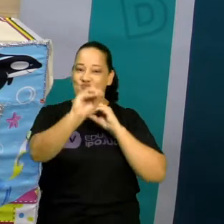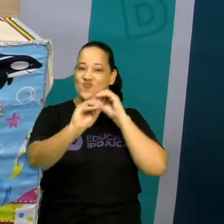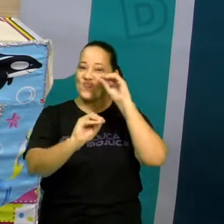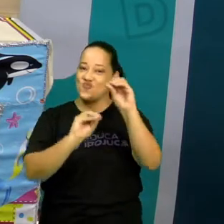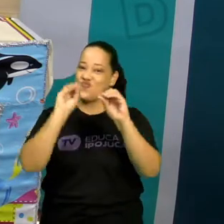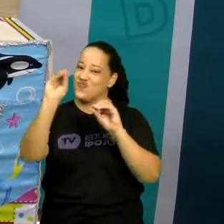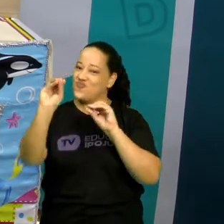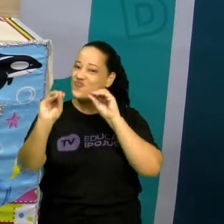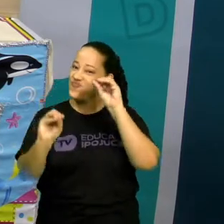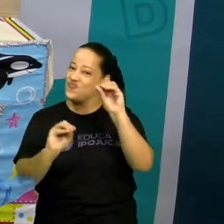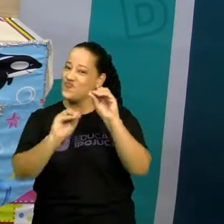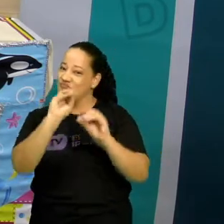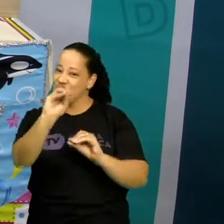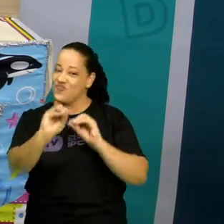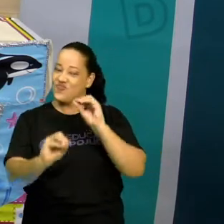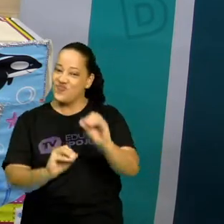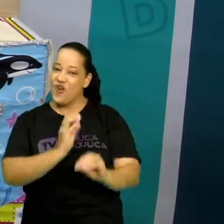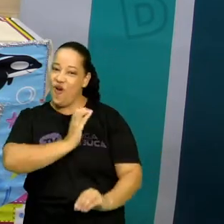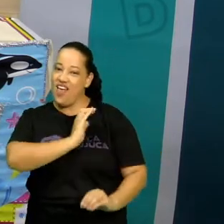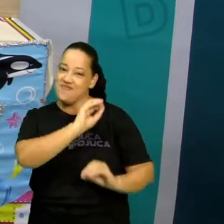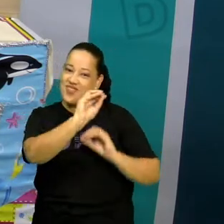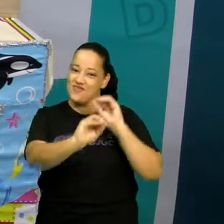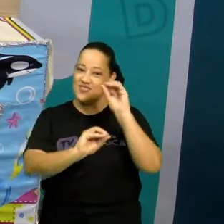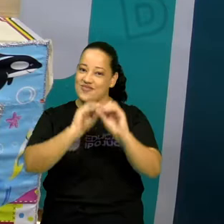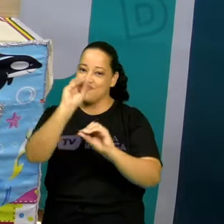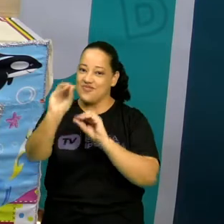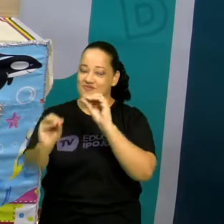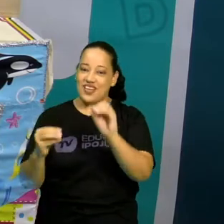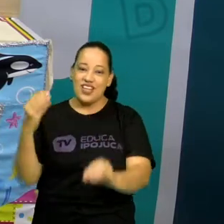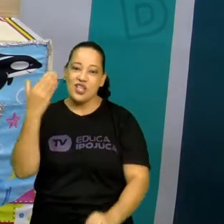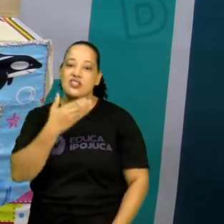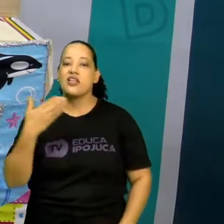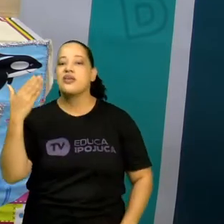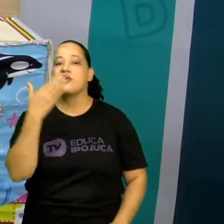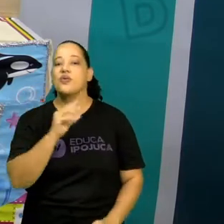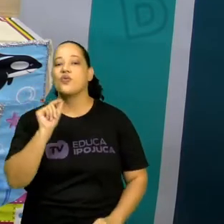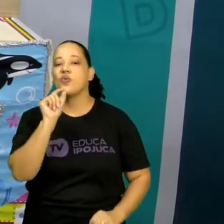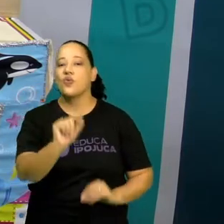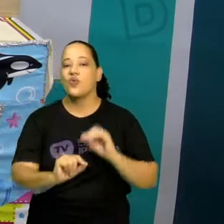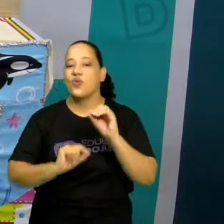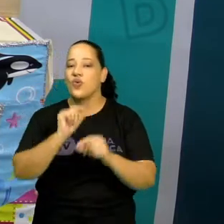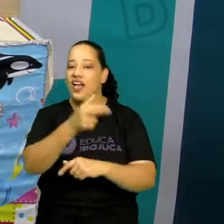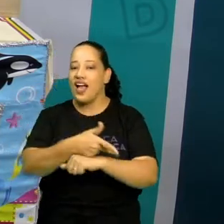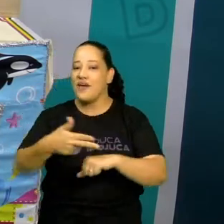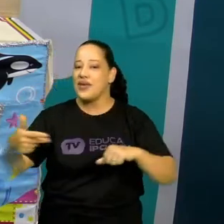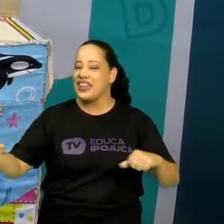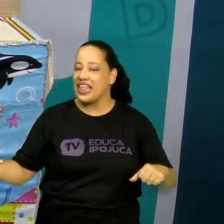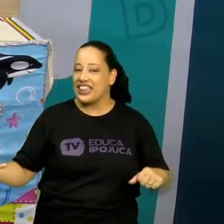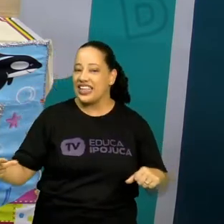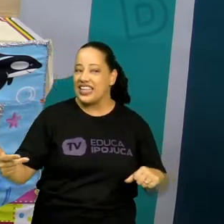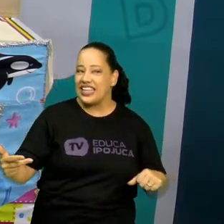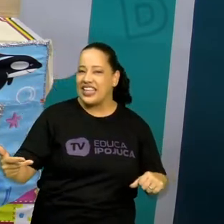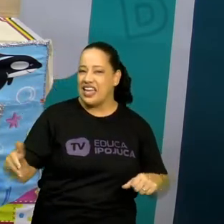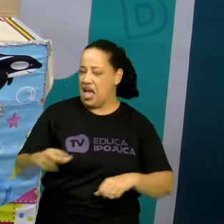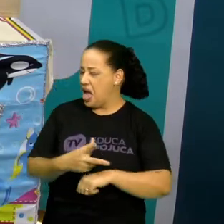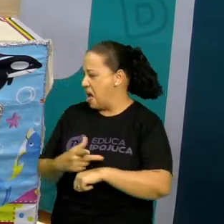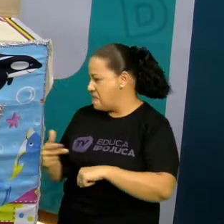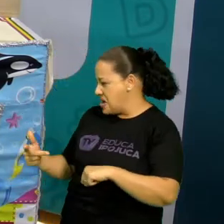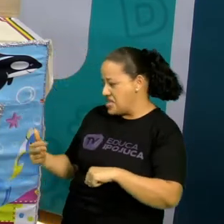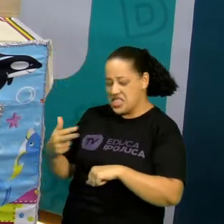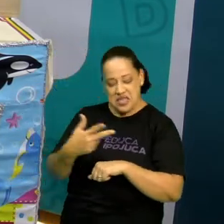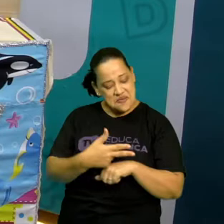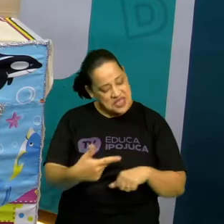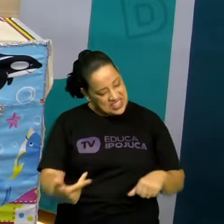no coração de todos vocês como sabor de leiturinha sabonete rabanete